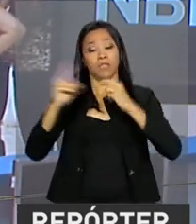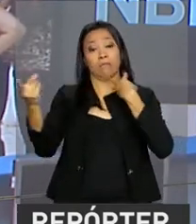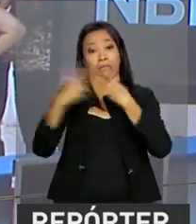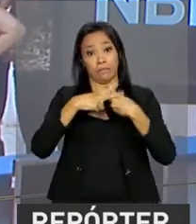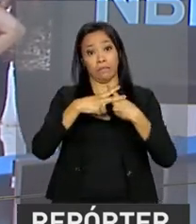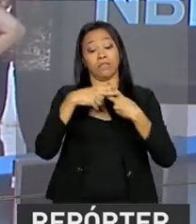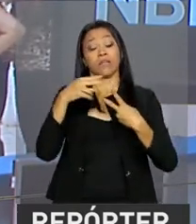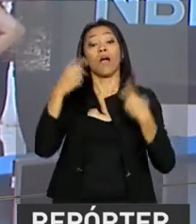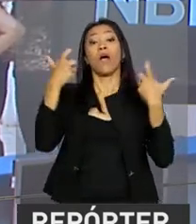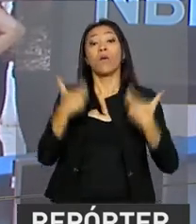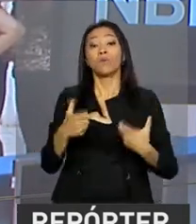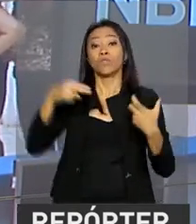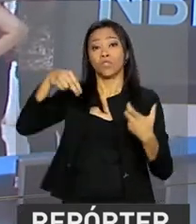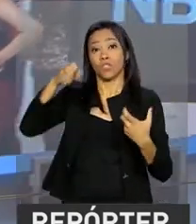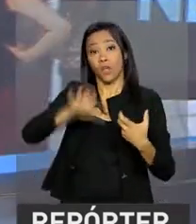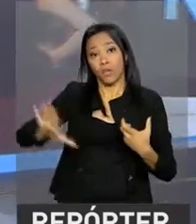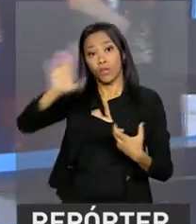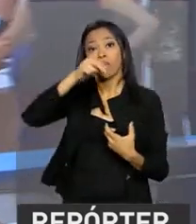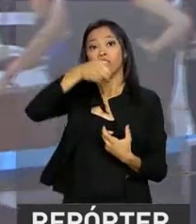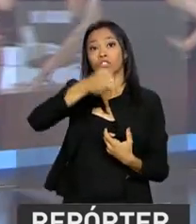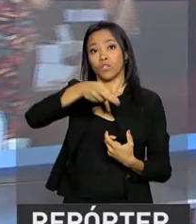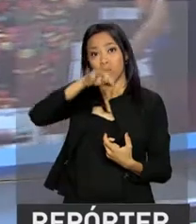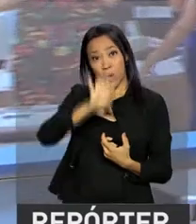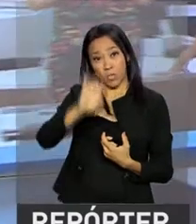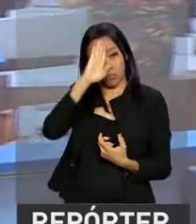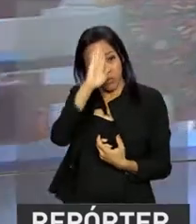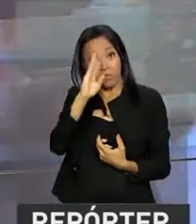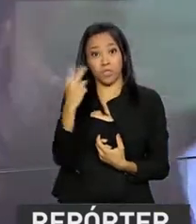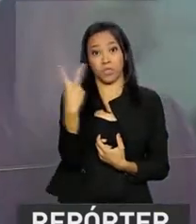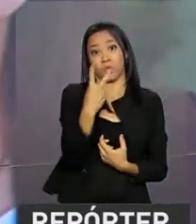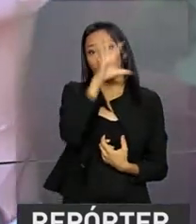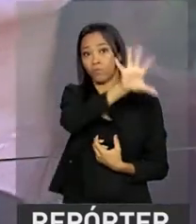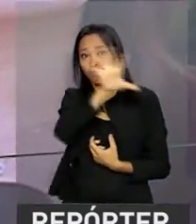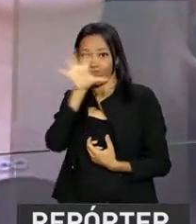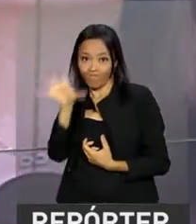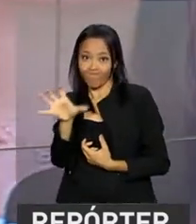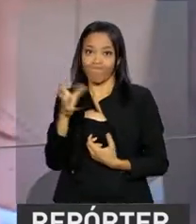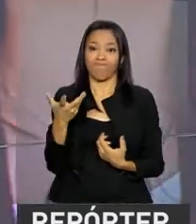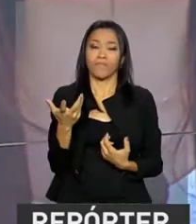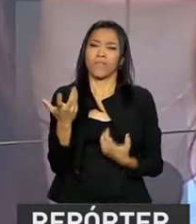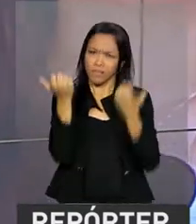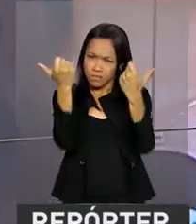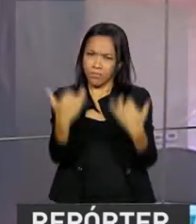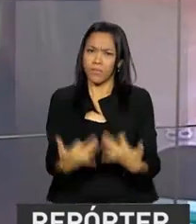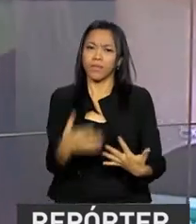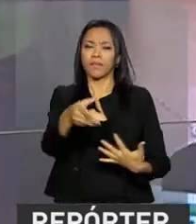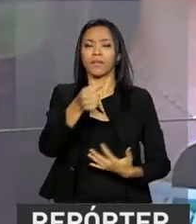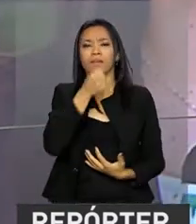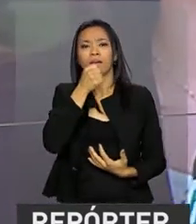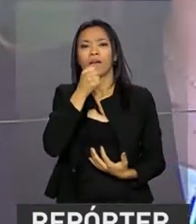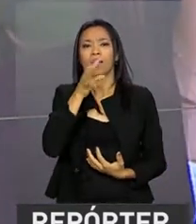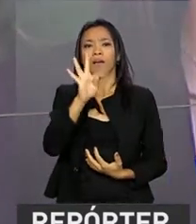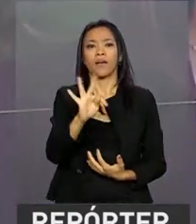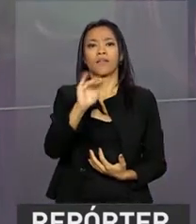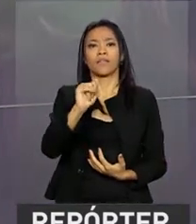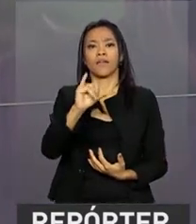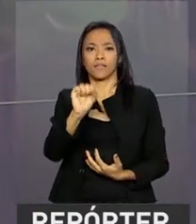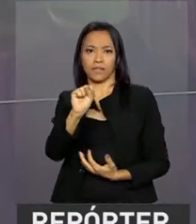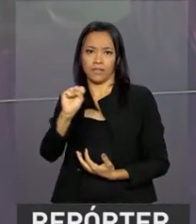Nordeste. Nós vamos ao vivo agora ao STF, onde está a repórter Thaíssa Dias, que tem mais informações para a gente. Oi,